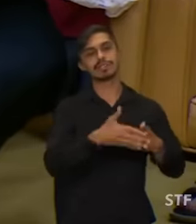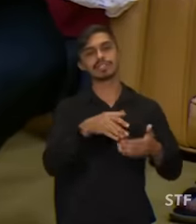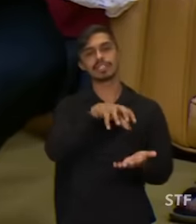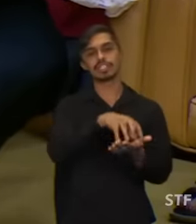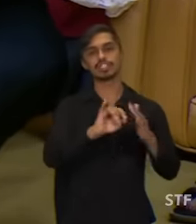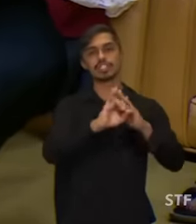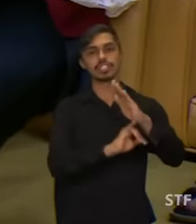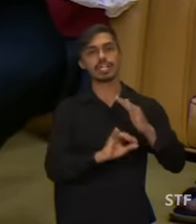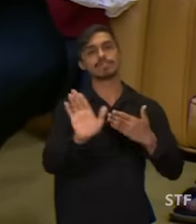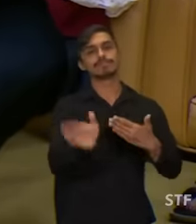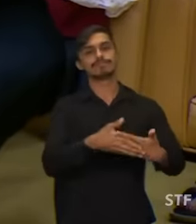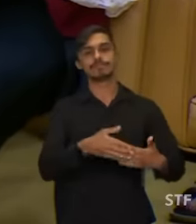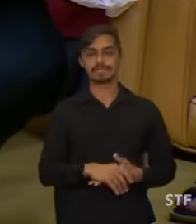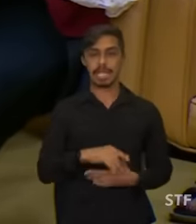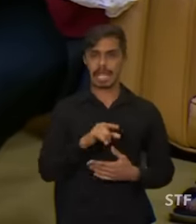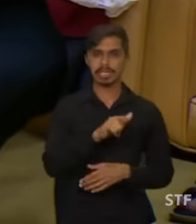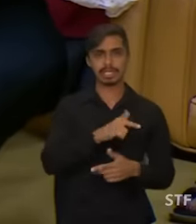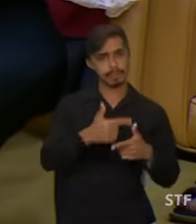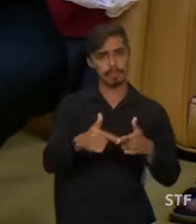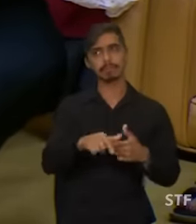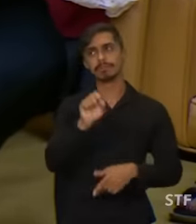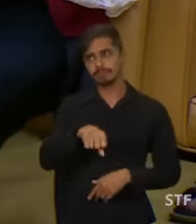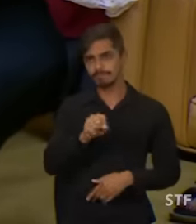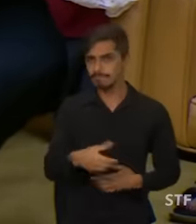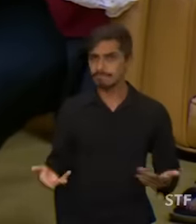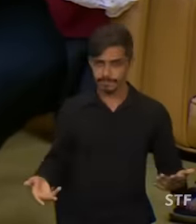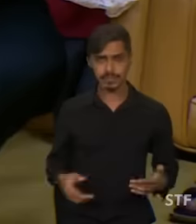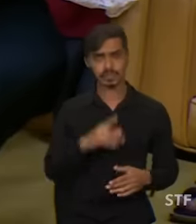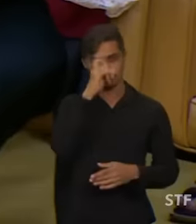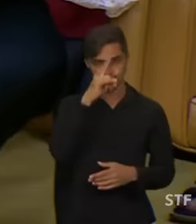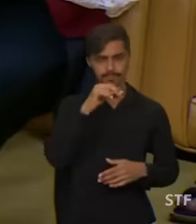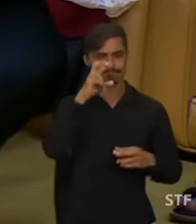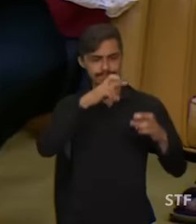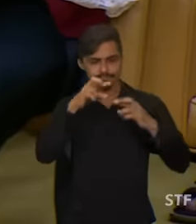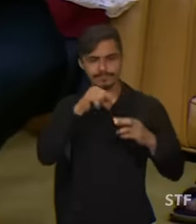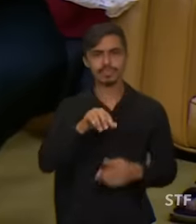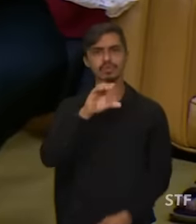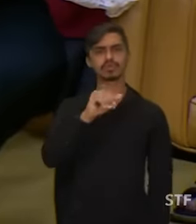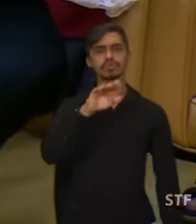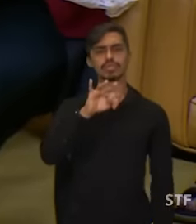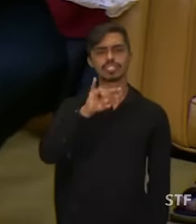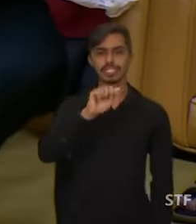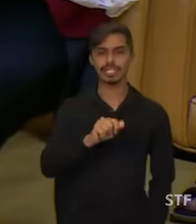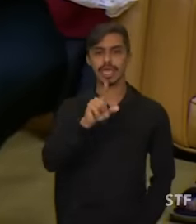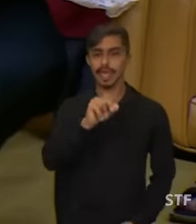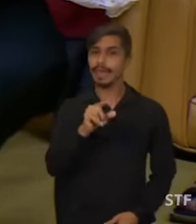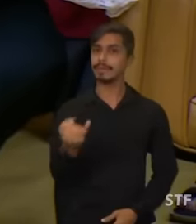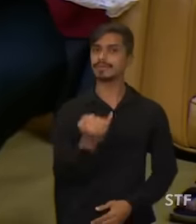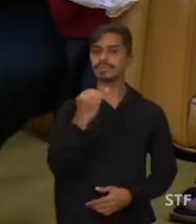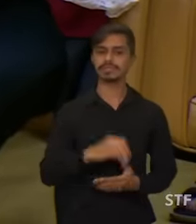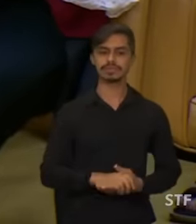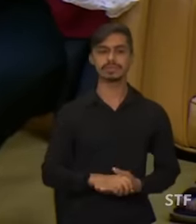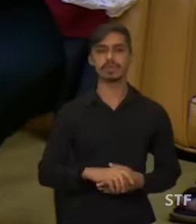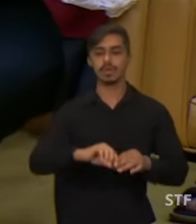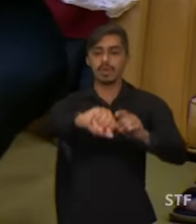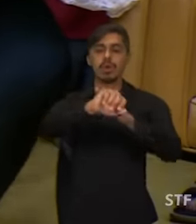que, apesar de terem os seus problemas, como esses hospitais de custódia, são instituições extremamente importantes. O que